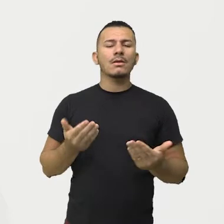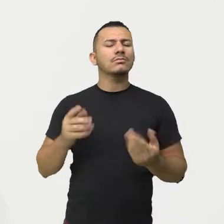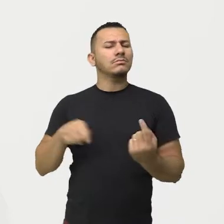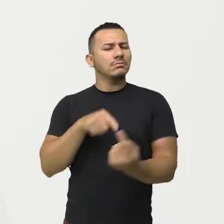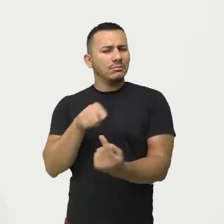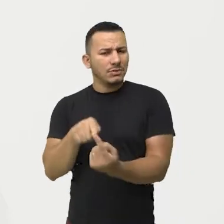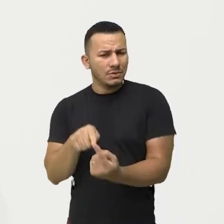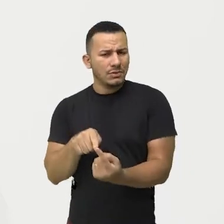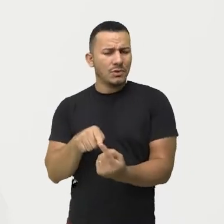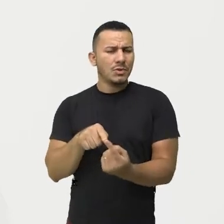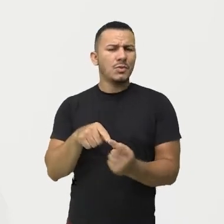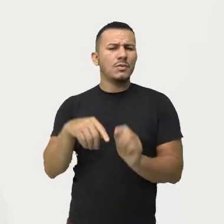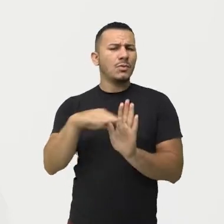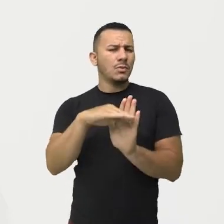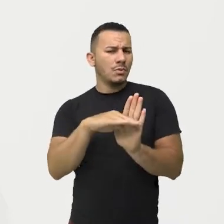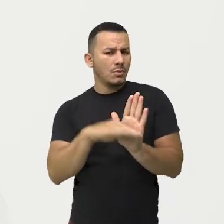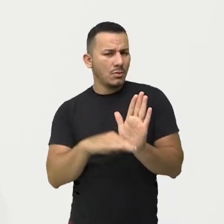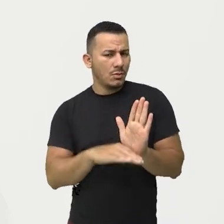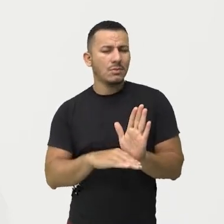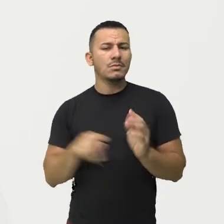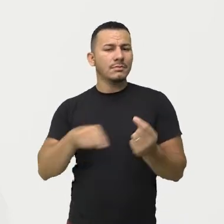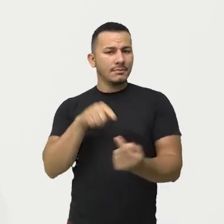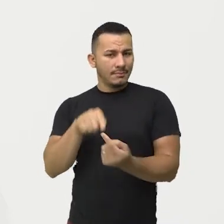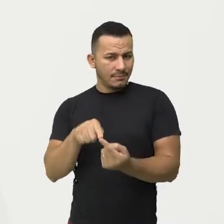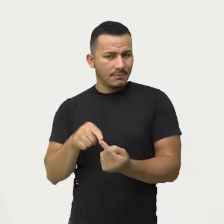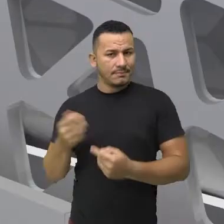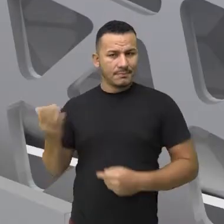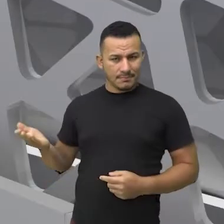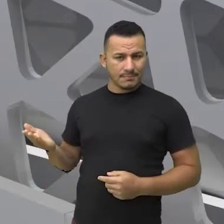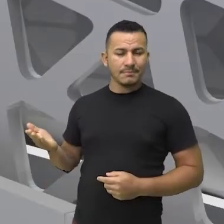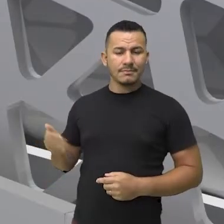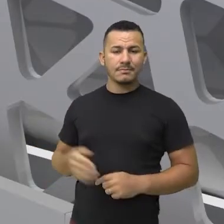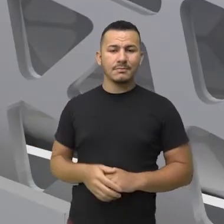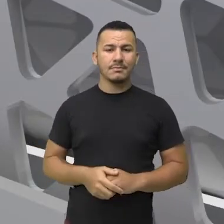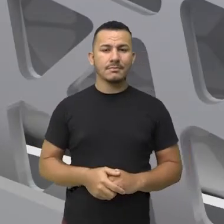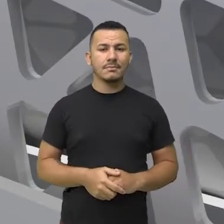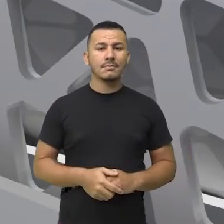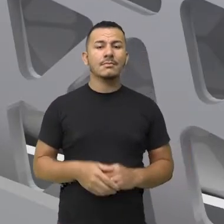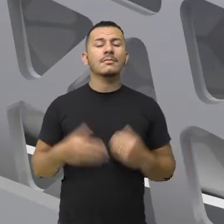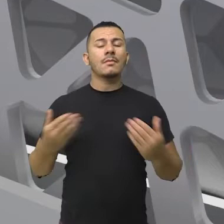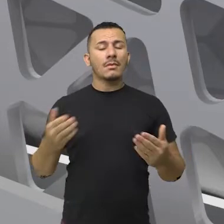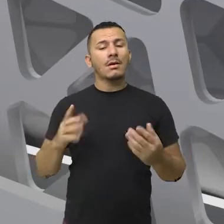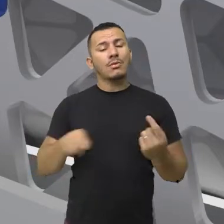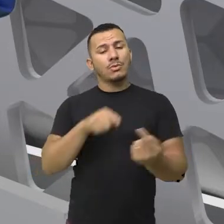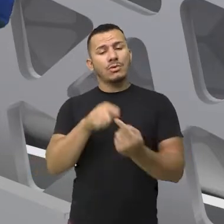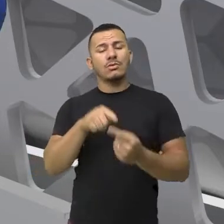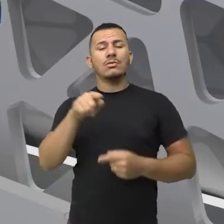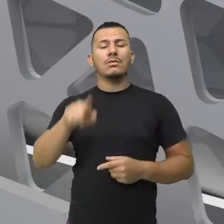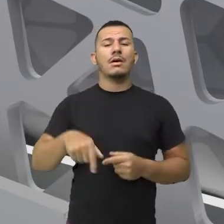servem esses princípios? Para que servem esses princípios? Esses princípios servem para nós